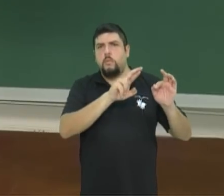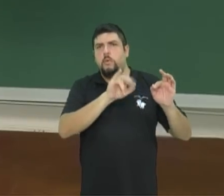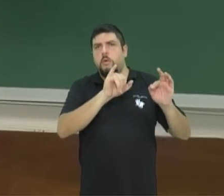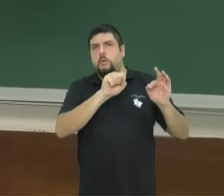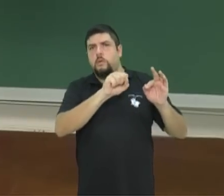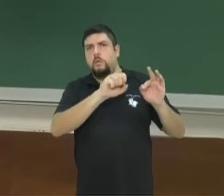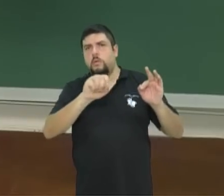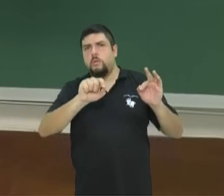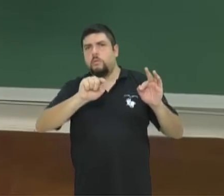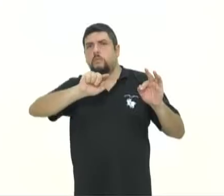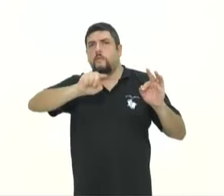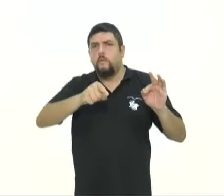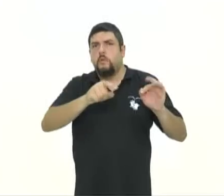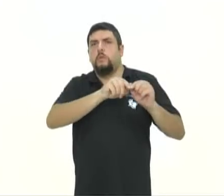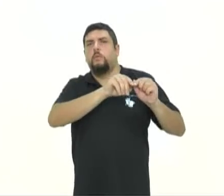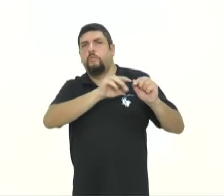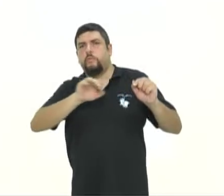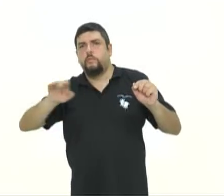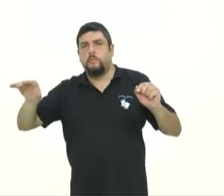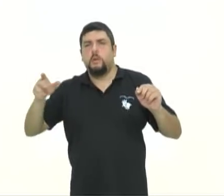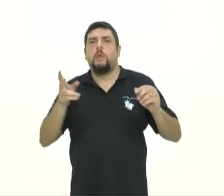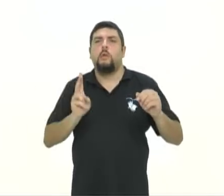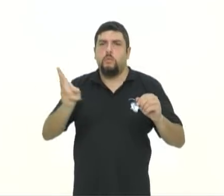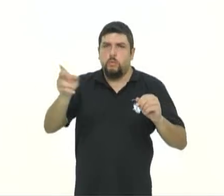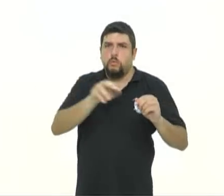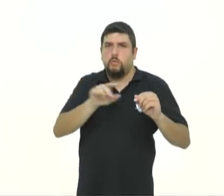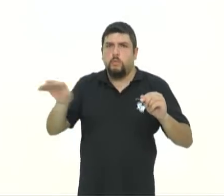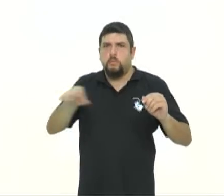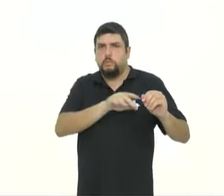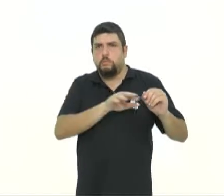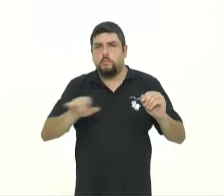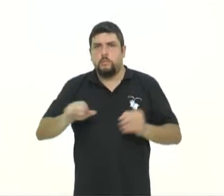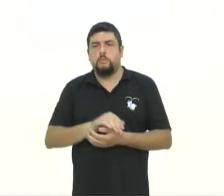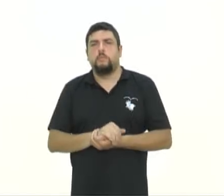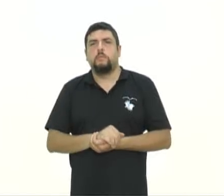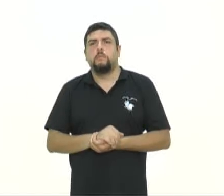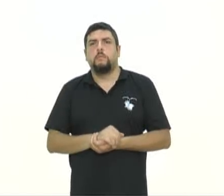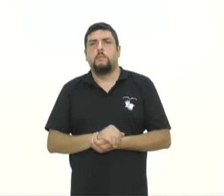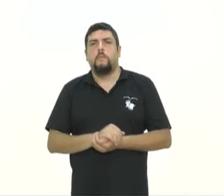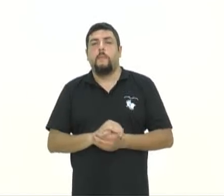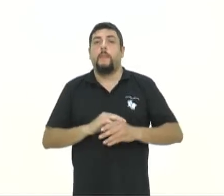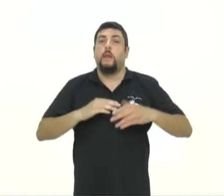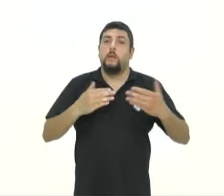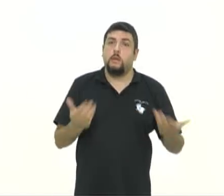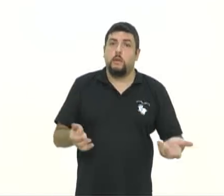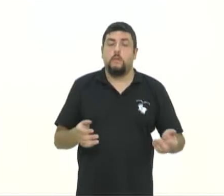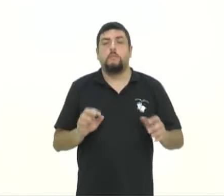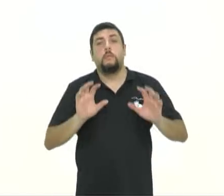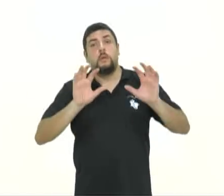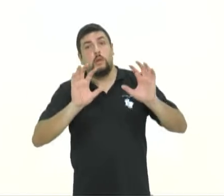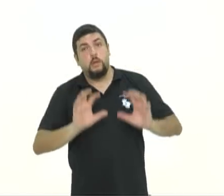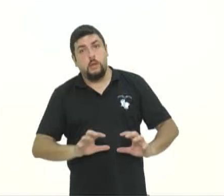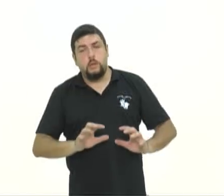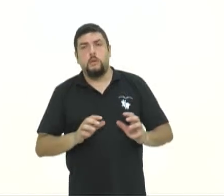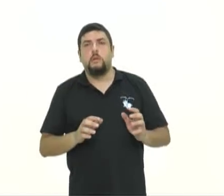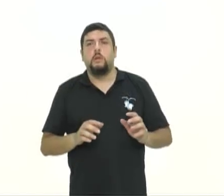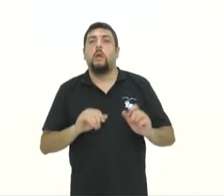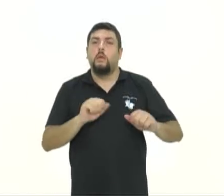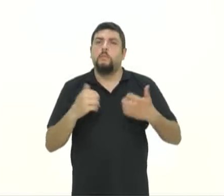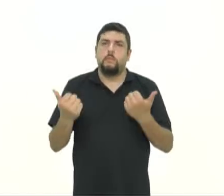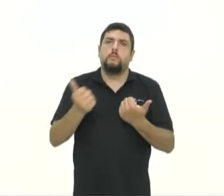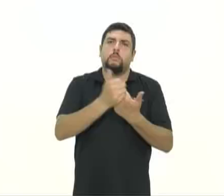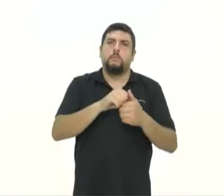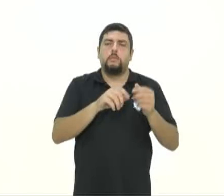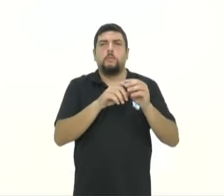Então, por isso, no início da frase, poderia ser substituído por dessa forma. Eu poderia dizer ali, dessa forma,